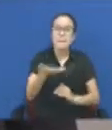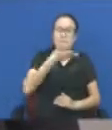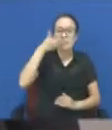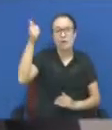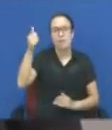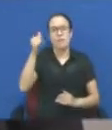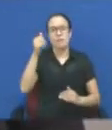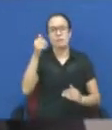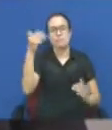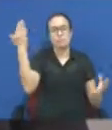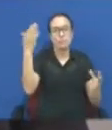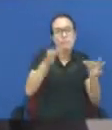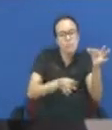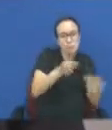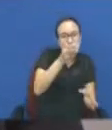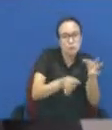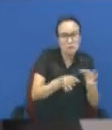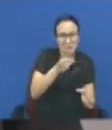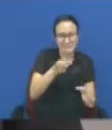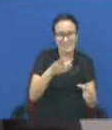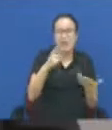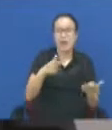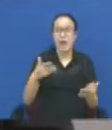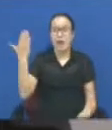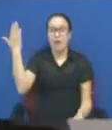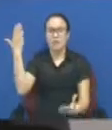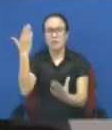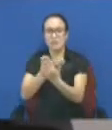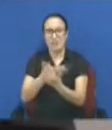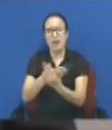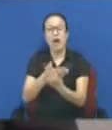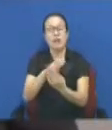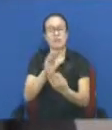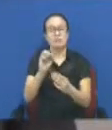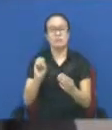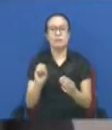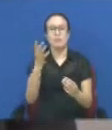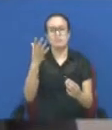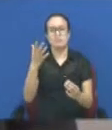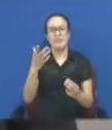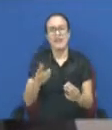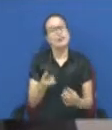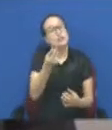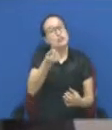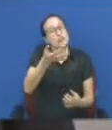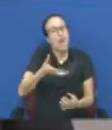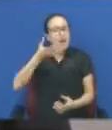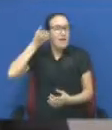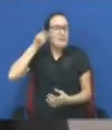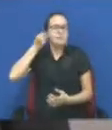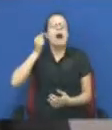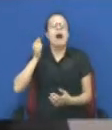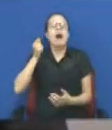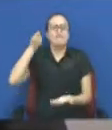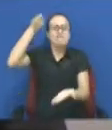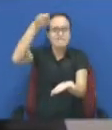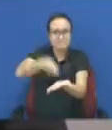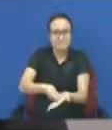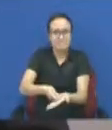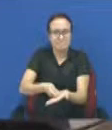uma sentença de uma ação trabalhista, se você tem dinheiro no fundo, você já pode